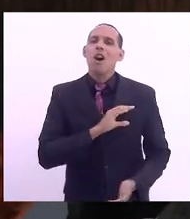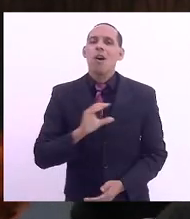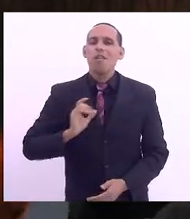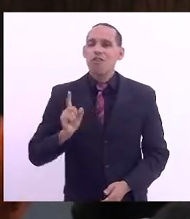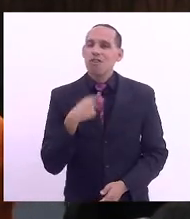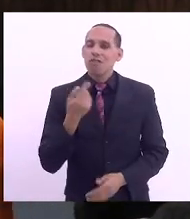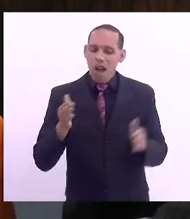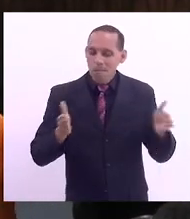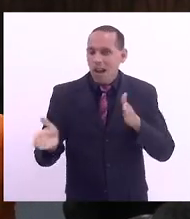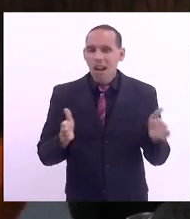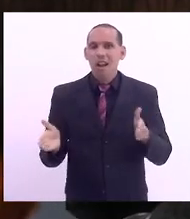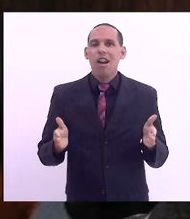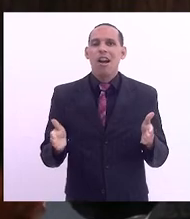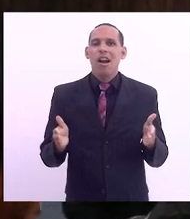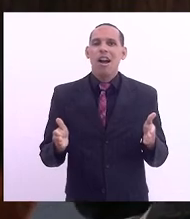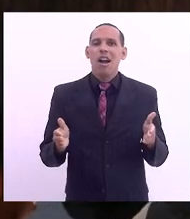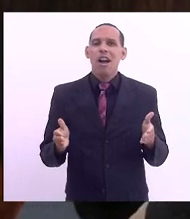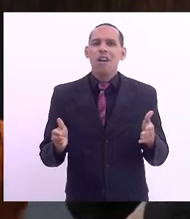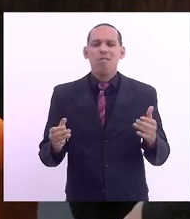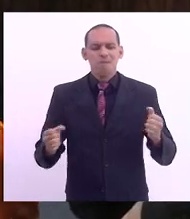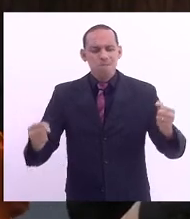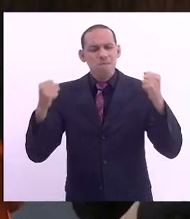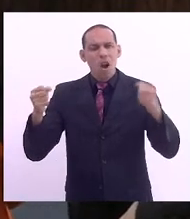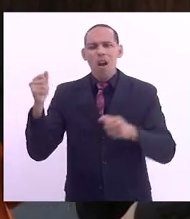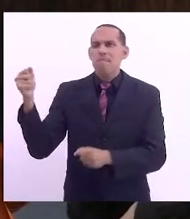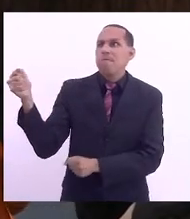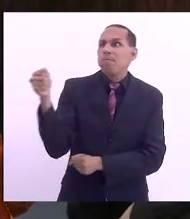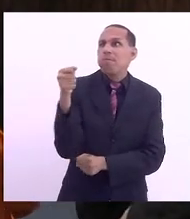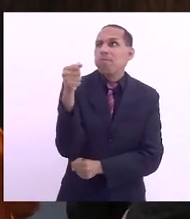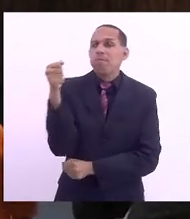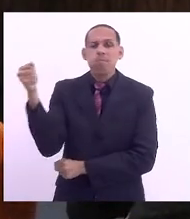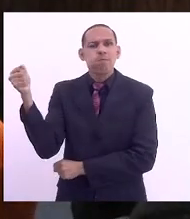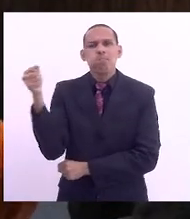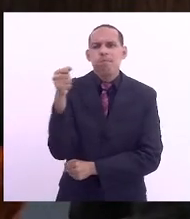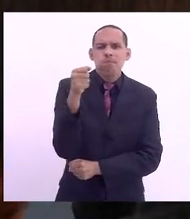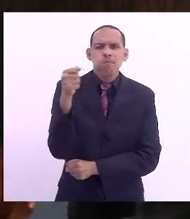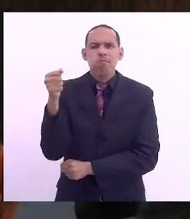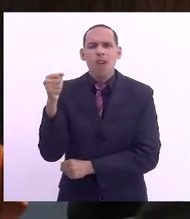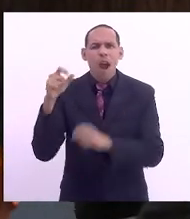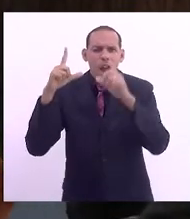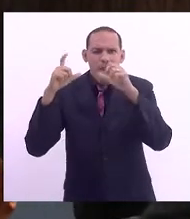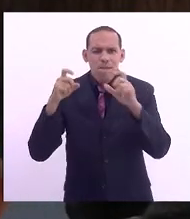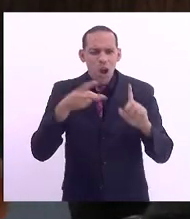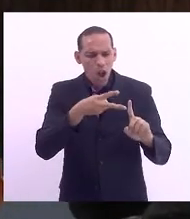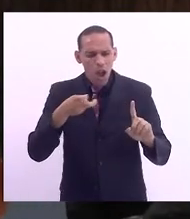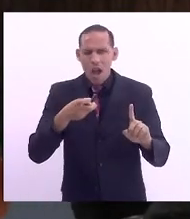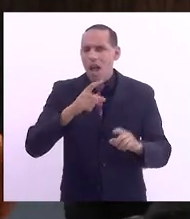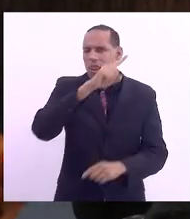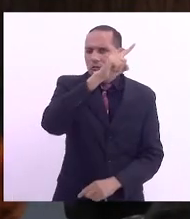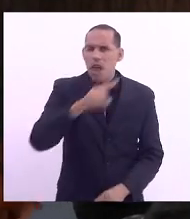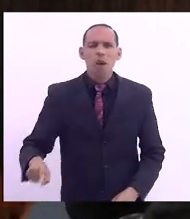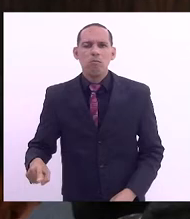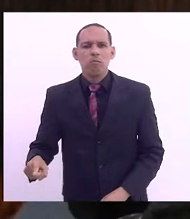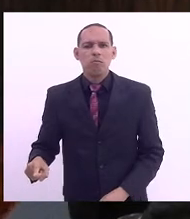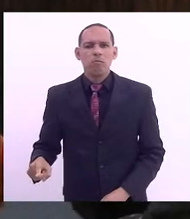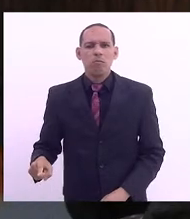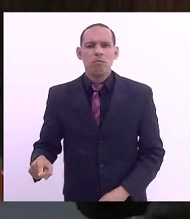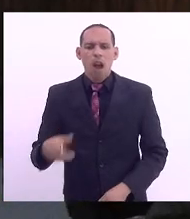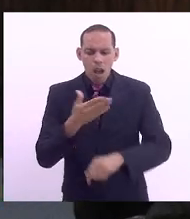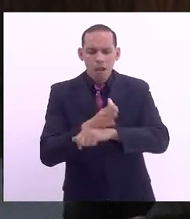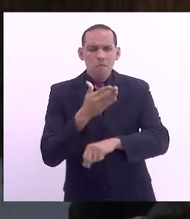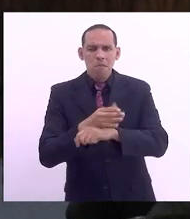nosso mandato levanta bem forte a bandeira, não ao reconhecimento fotográfico, não a essa